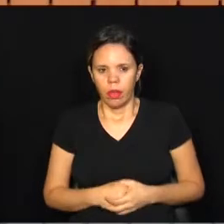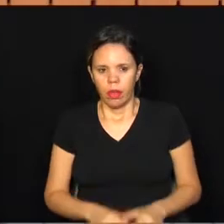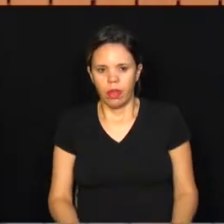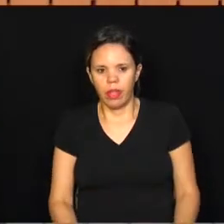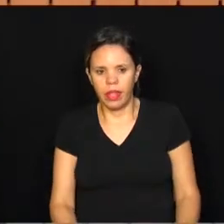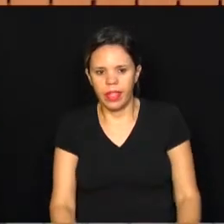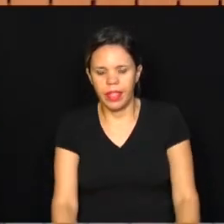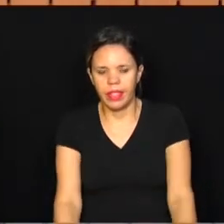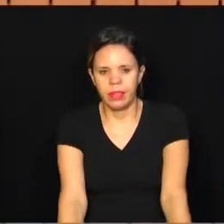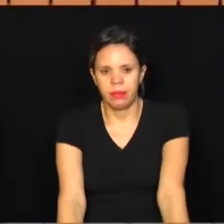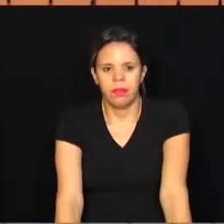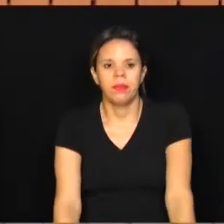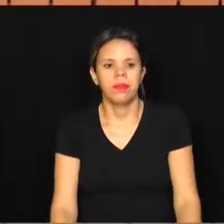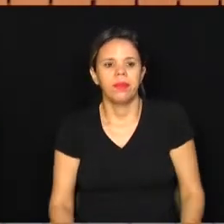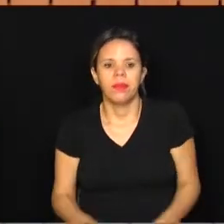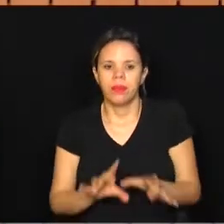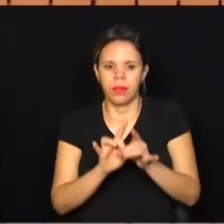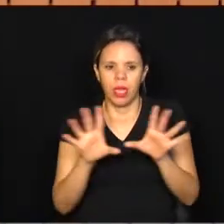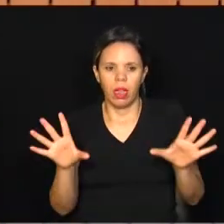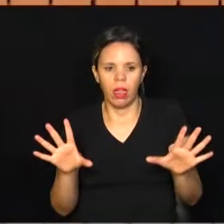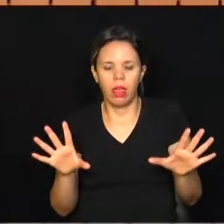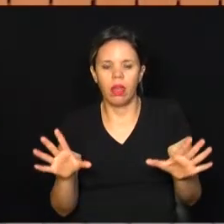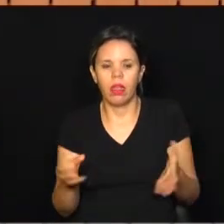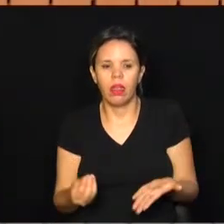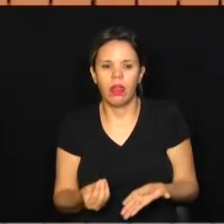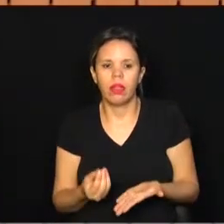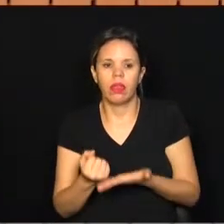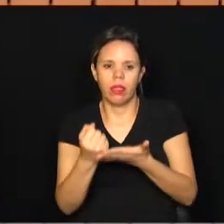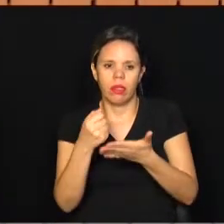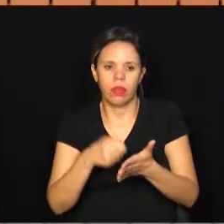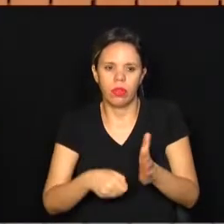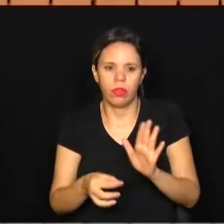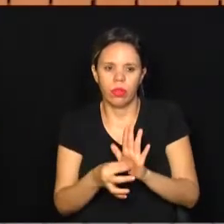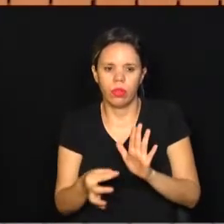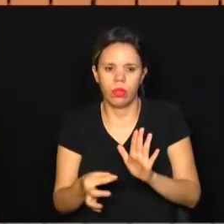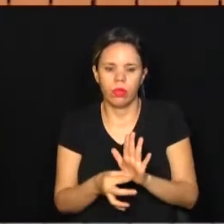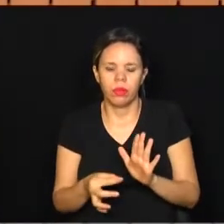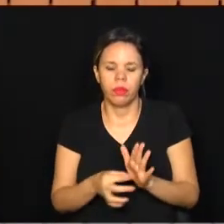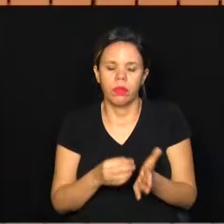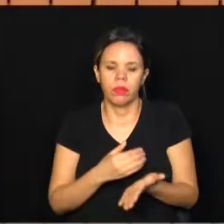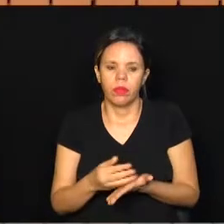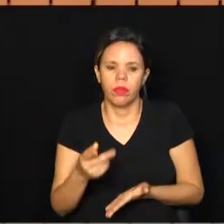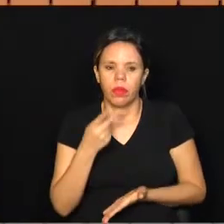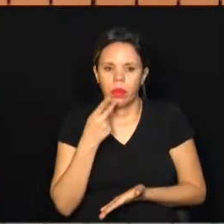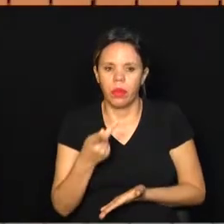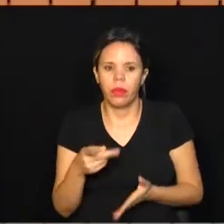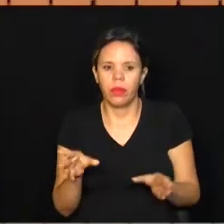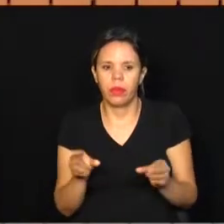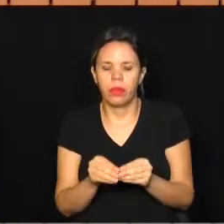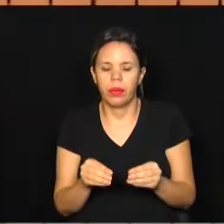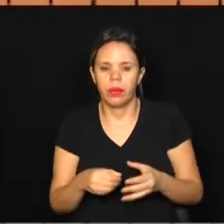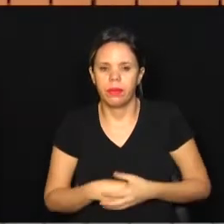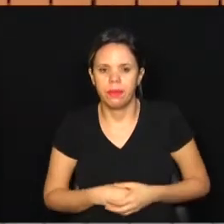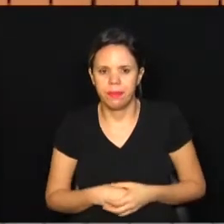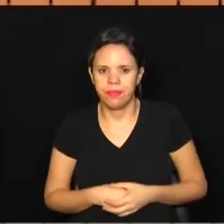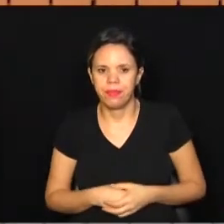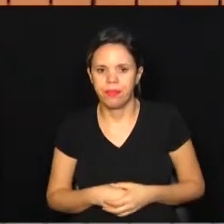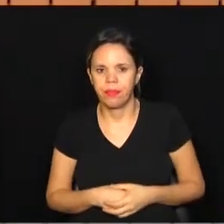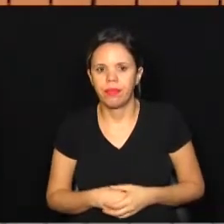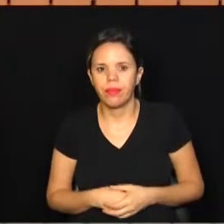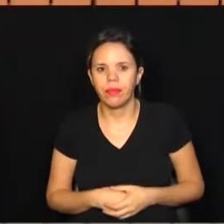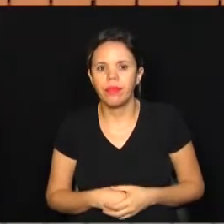Portanto, me coloco aí à disposição para a gente fazer os encaminhamentos que você sugeriu no início, né? E, para finalizar,